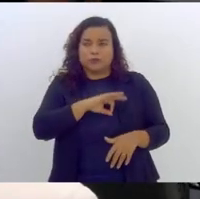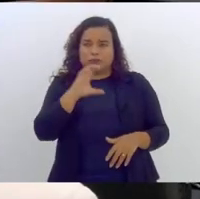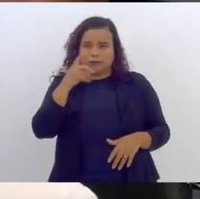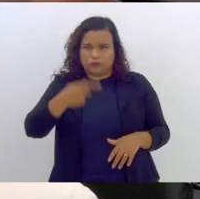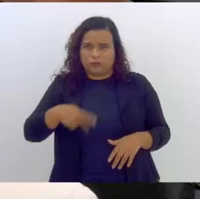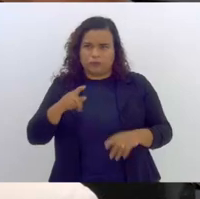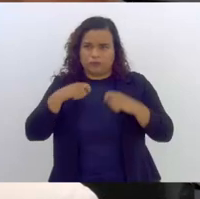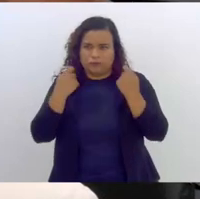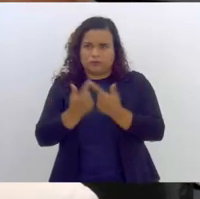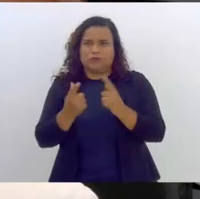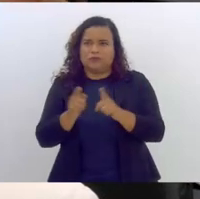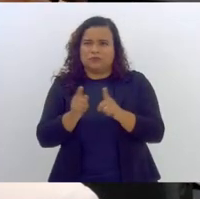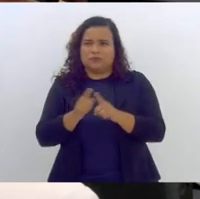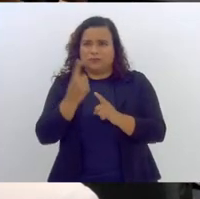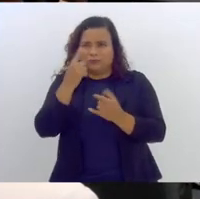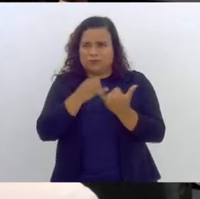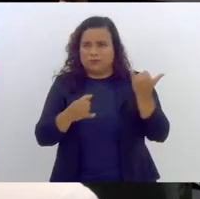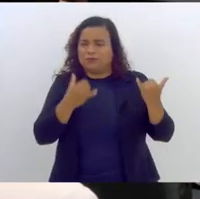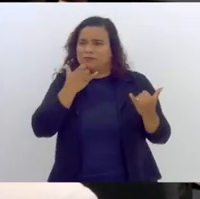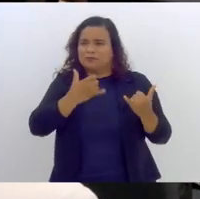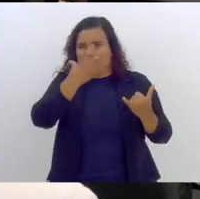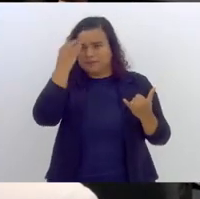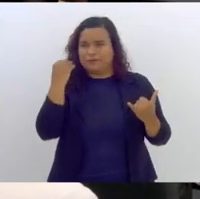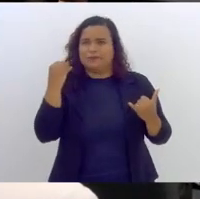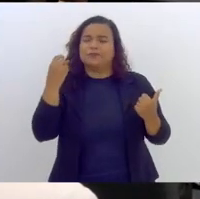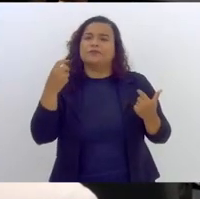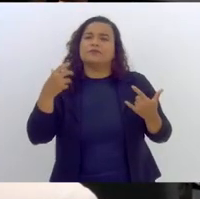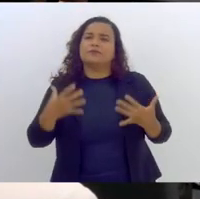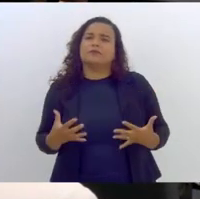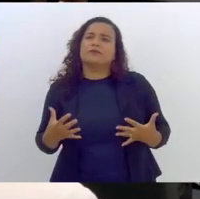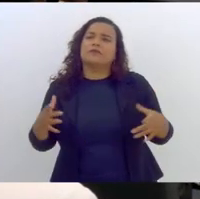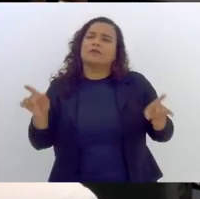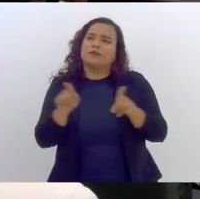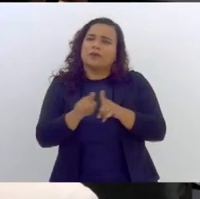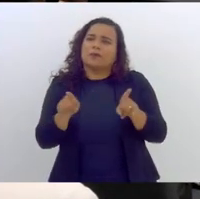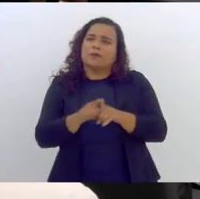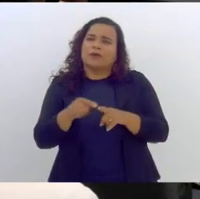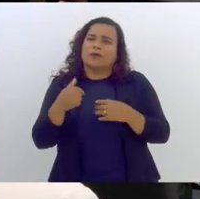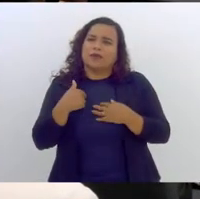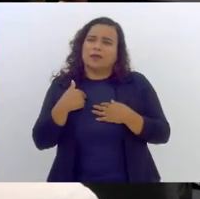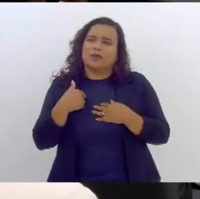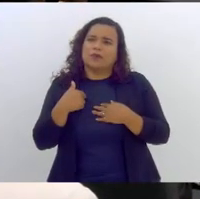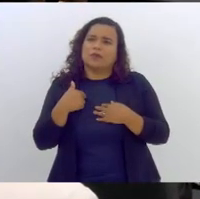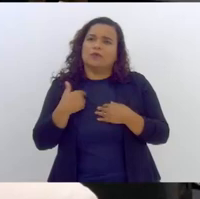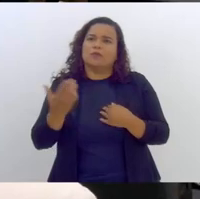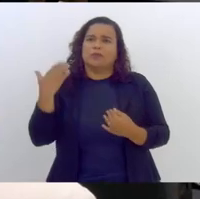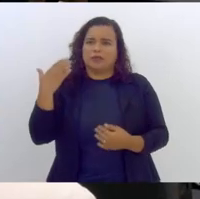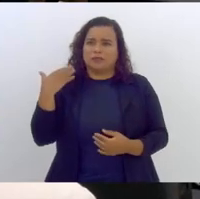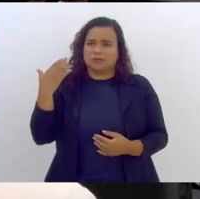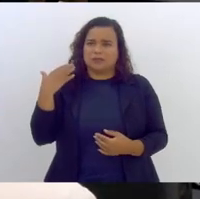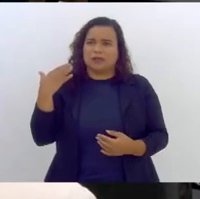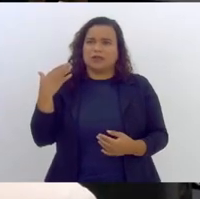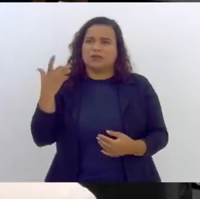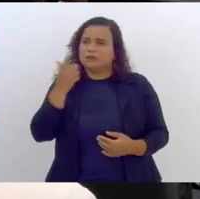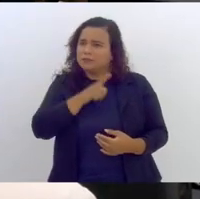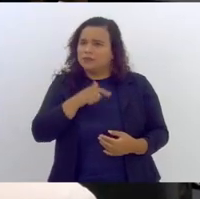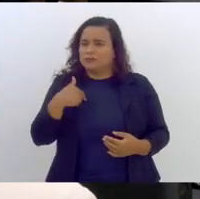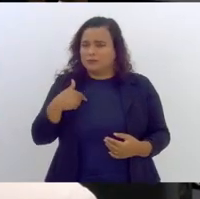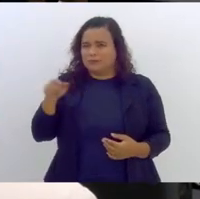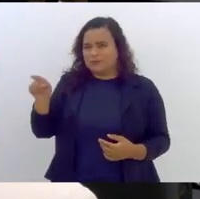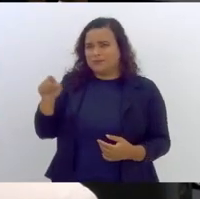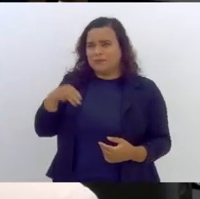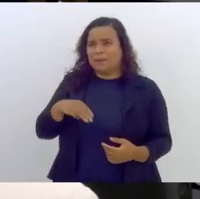ah Rodrigo eu também fui excelente nós né Marcelo